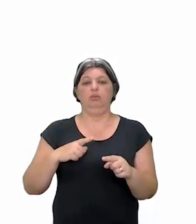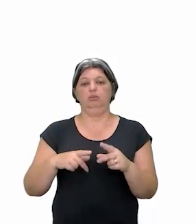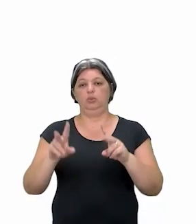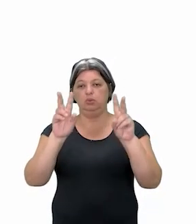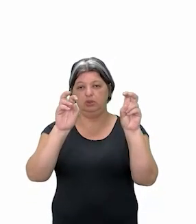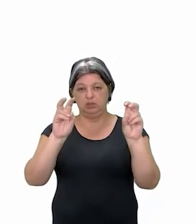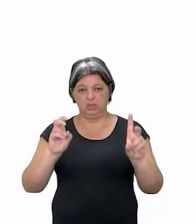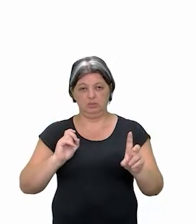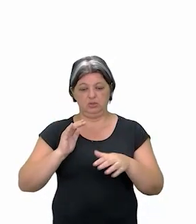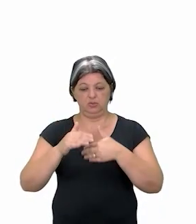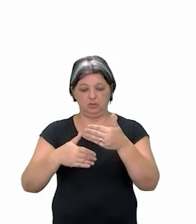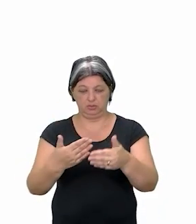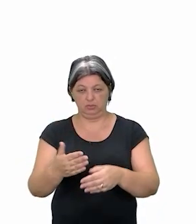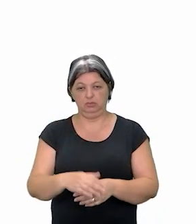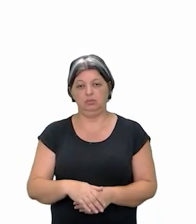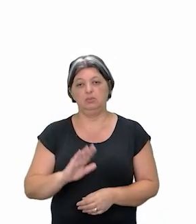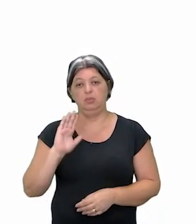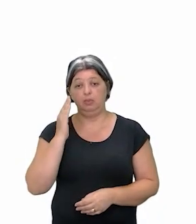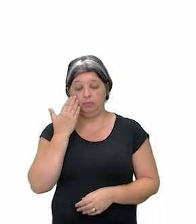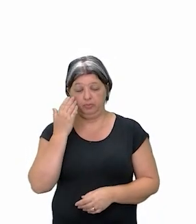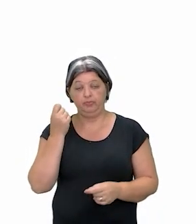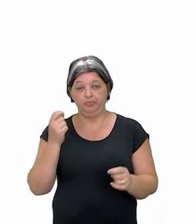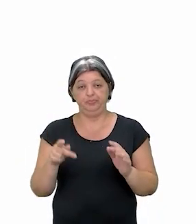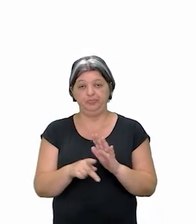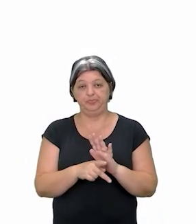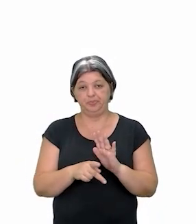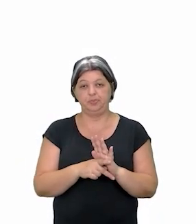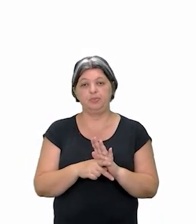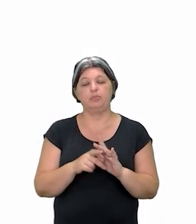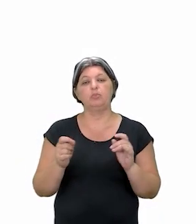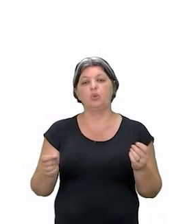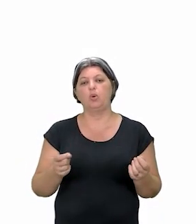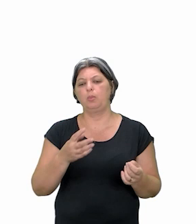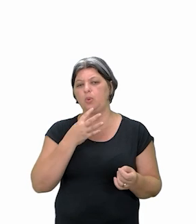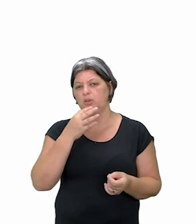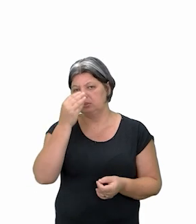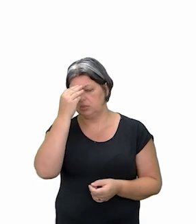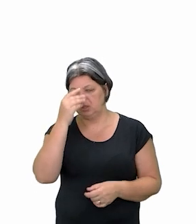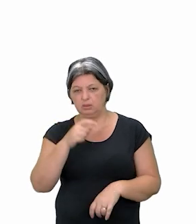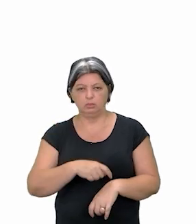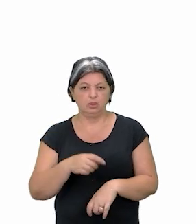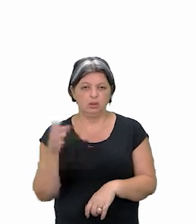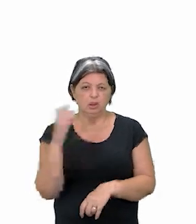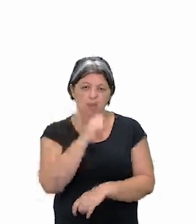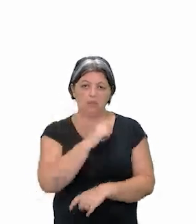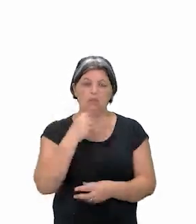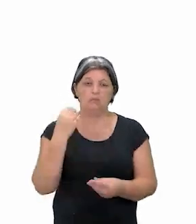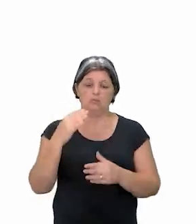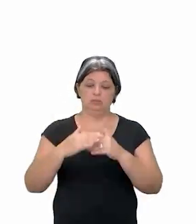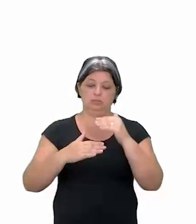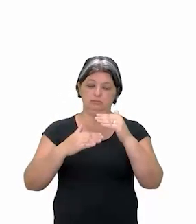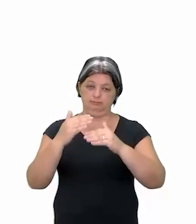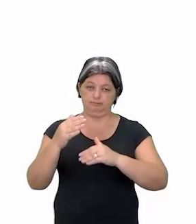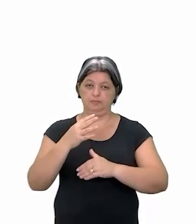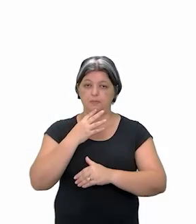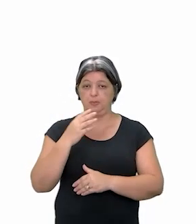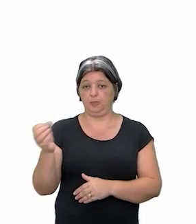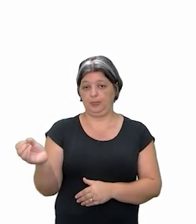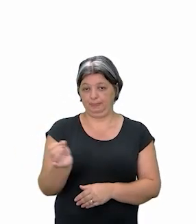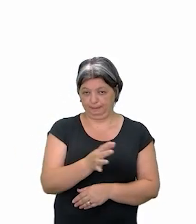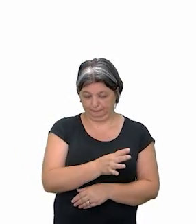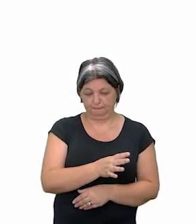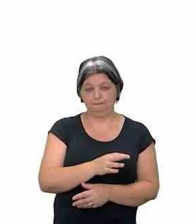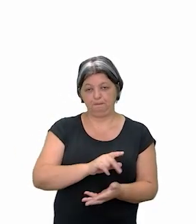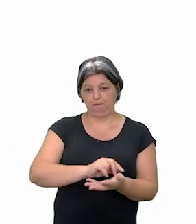Vamos entender quais são esses conhecimentos prévios desses estudantes, para a partir daí a gente construir novos conhecimentos em cima